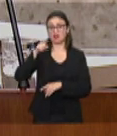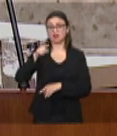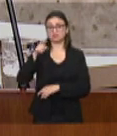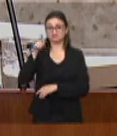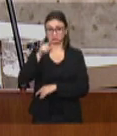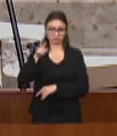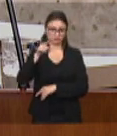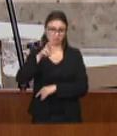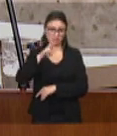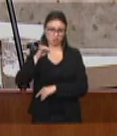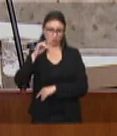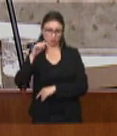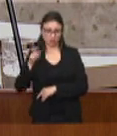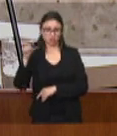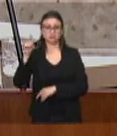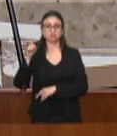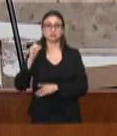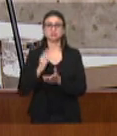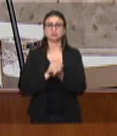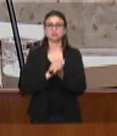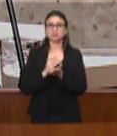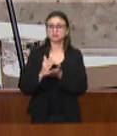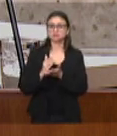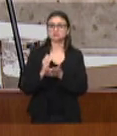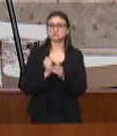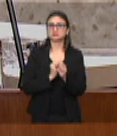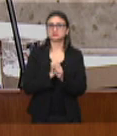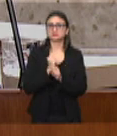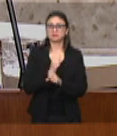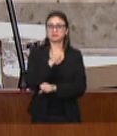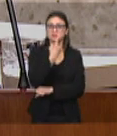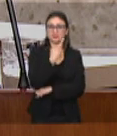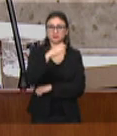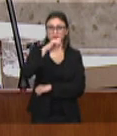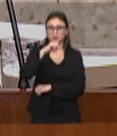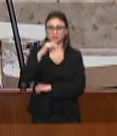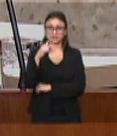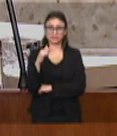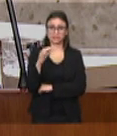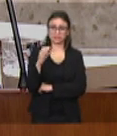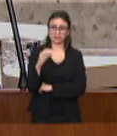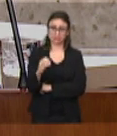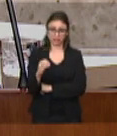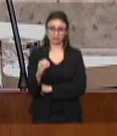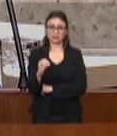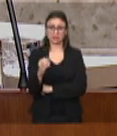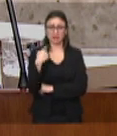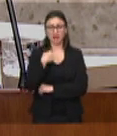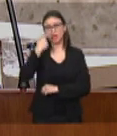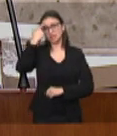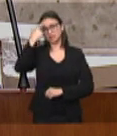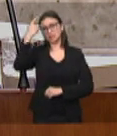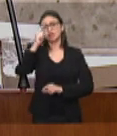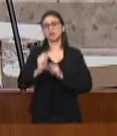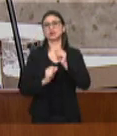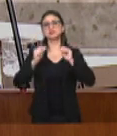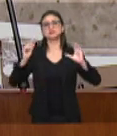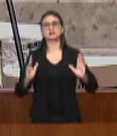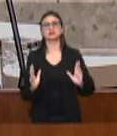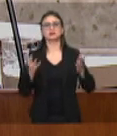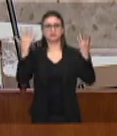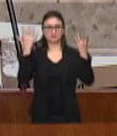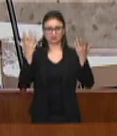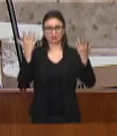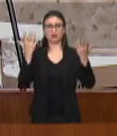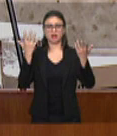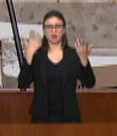Rio Grande do Sul, no começo da década de 1970. A ideia era celebrar